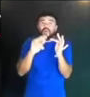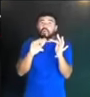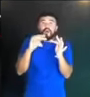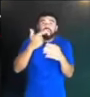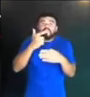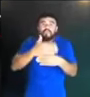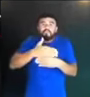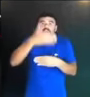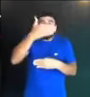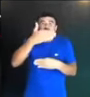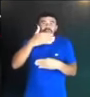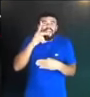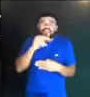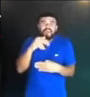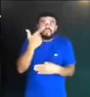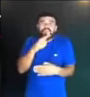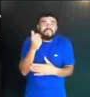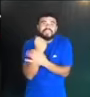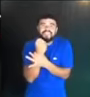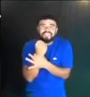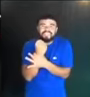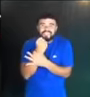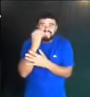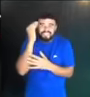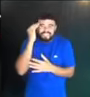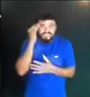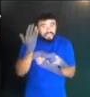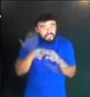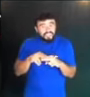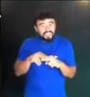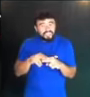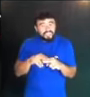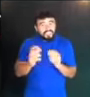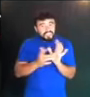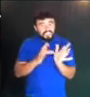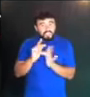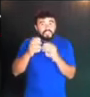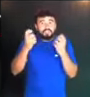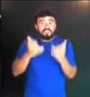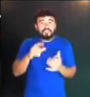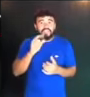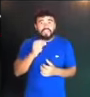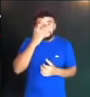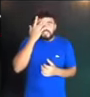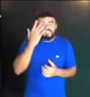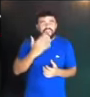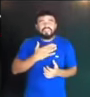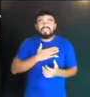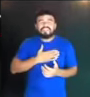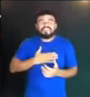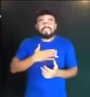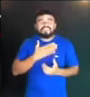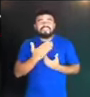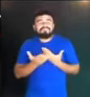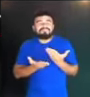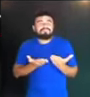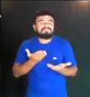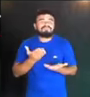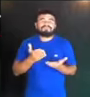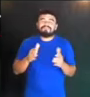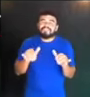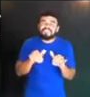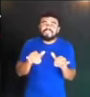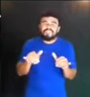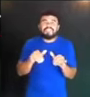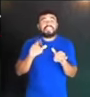que bem-aventurados são os mansos, porque eles herdarão a terra. A mansidão é um fruto impactante do Espírito Santo